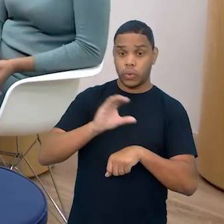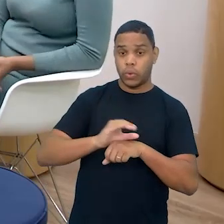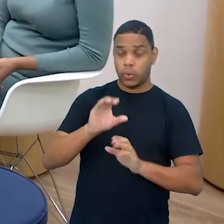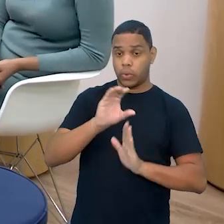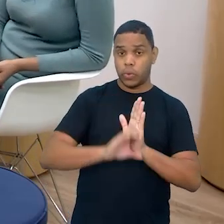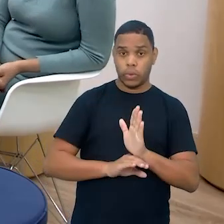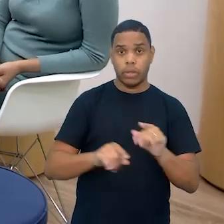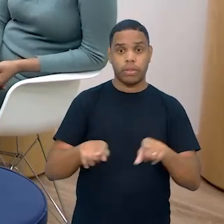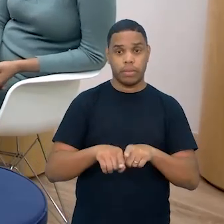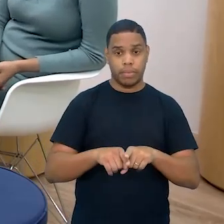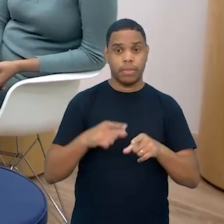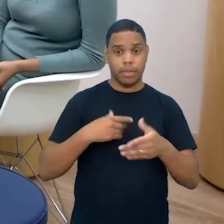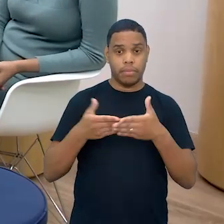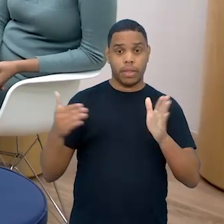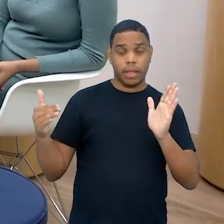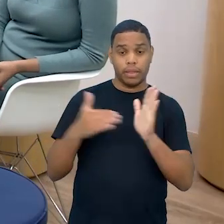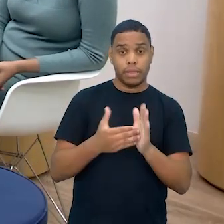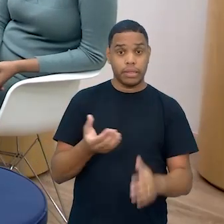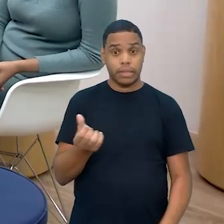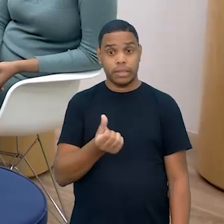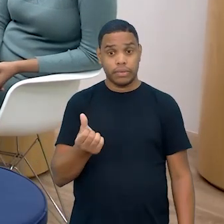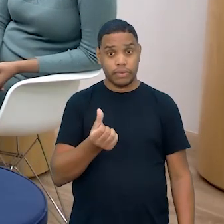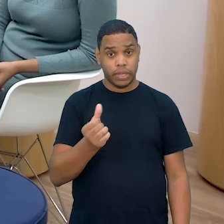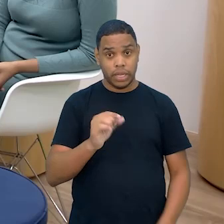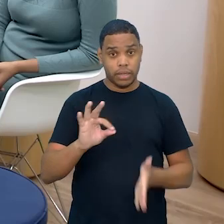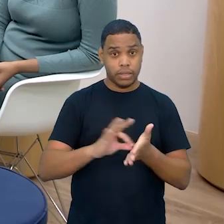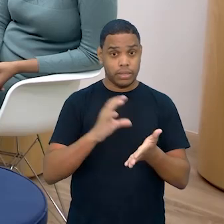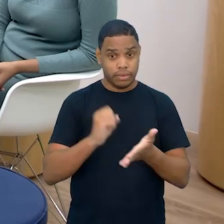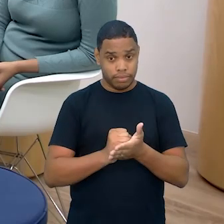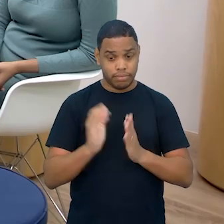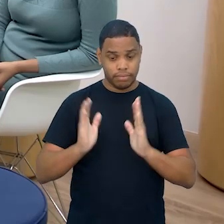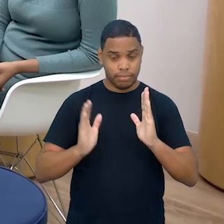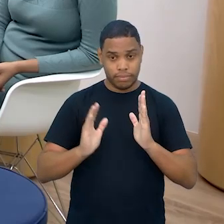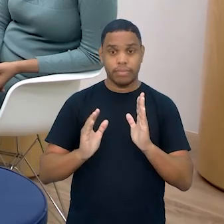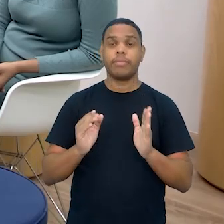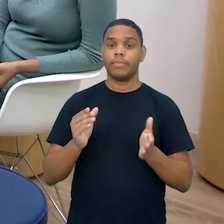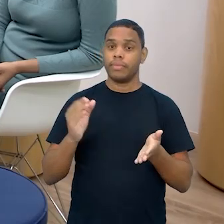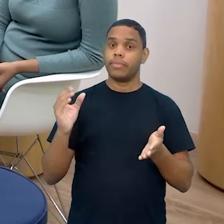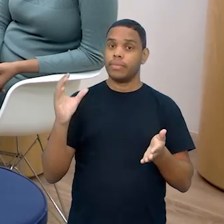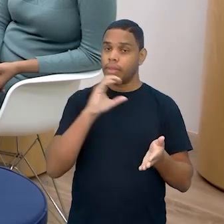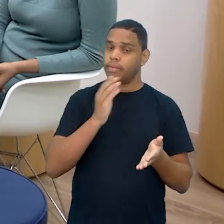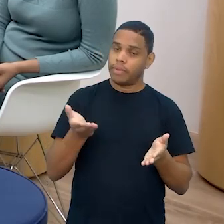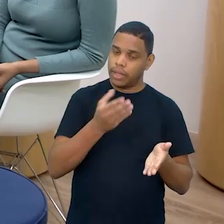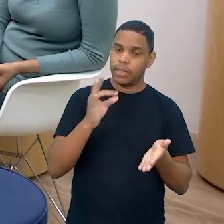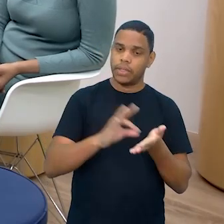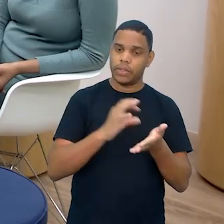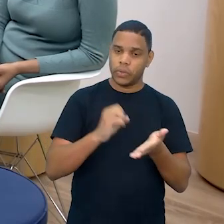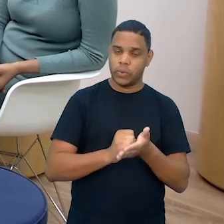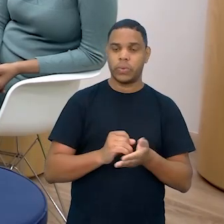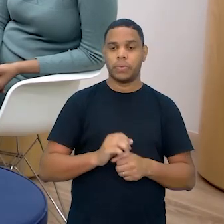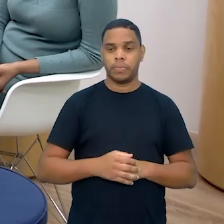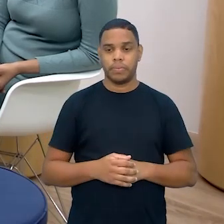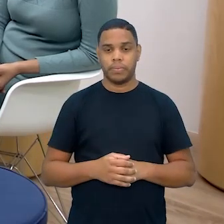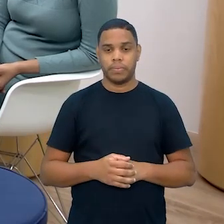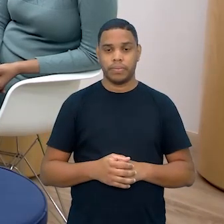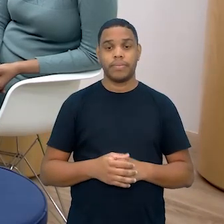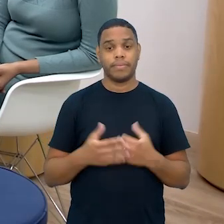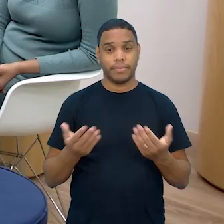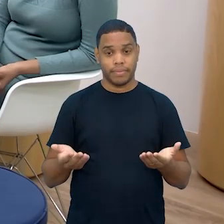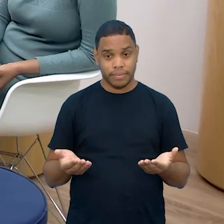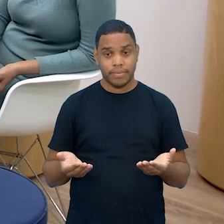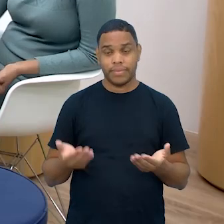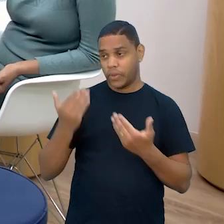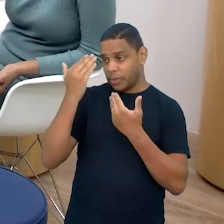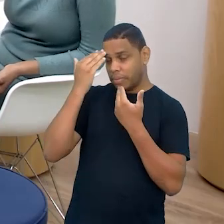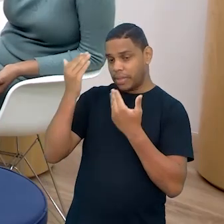currículo também, vai até sexta-feira só as inscrições. Façam as inscrições para o curso do currículo. E aí, Luanda,